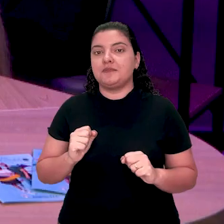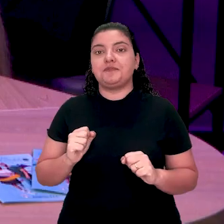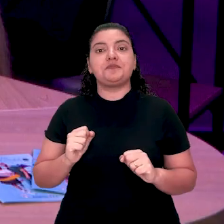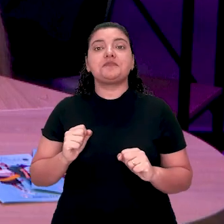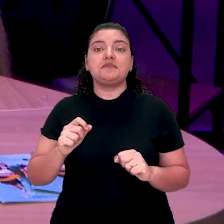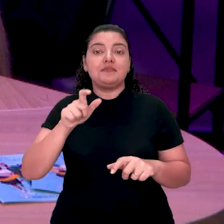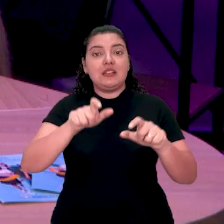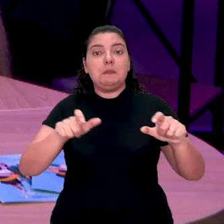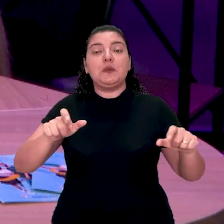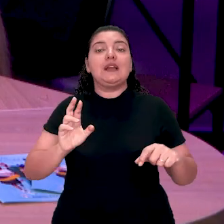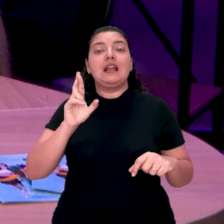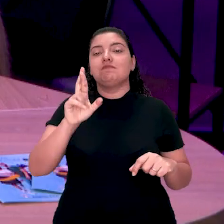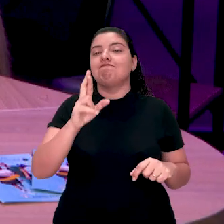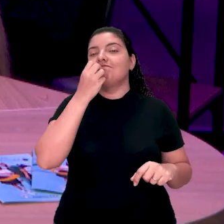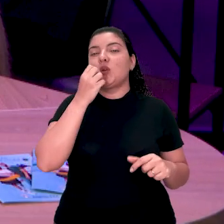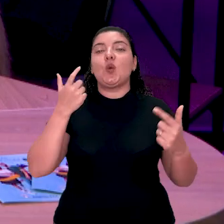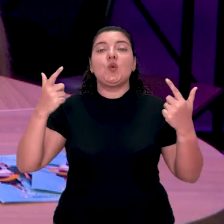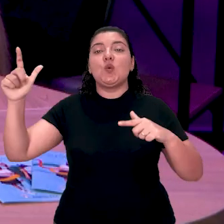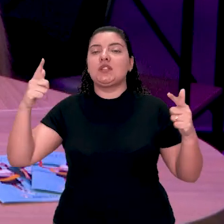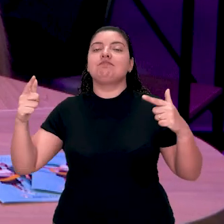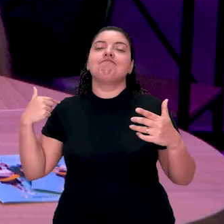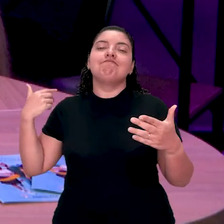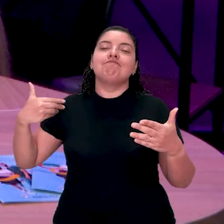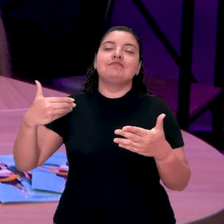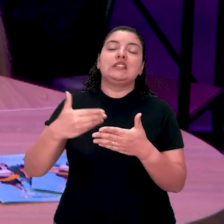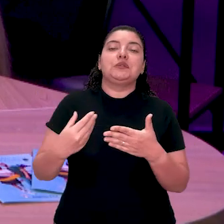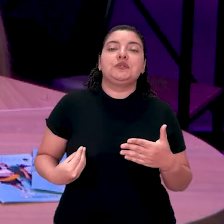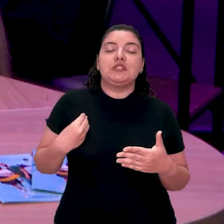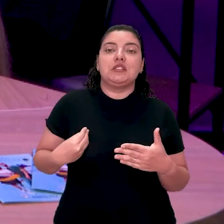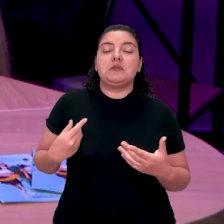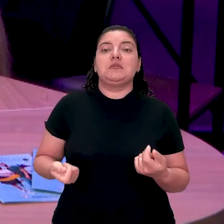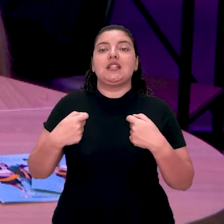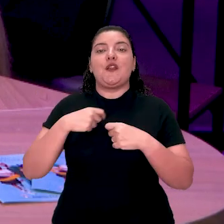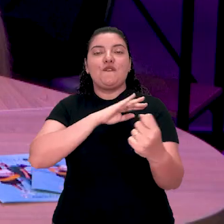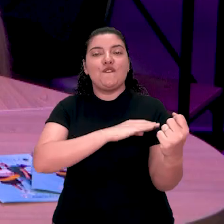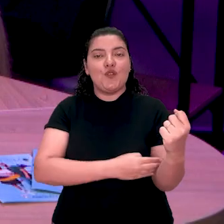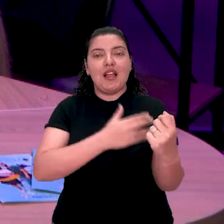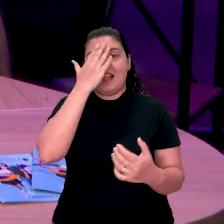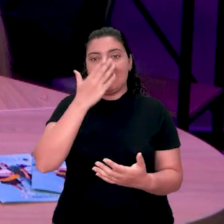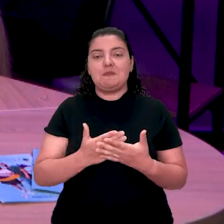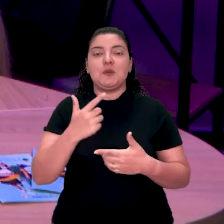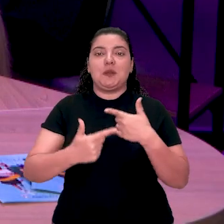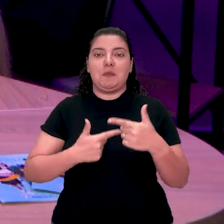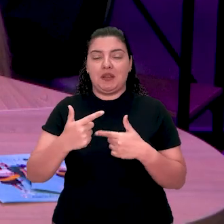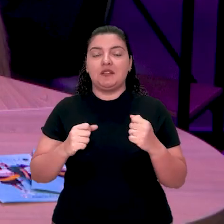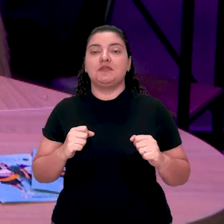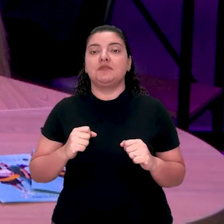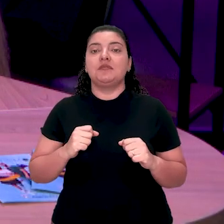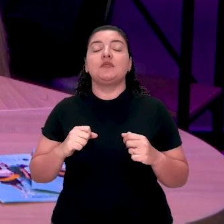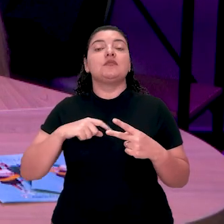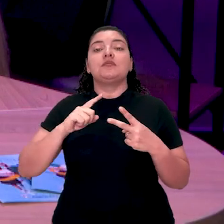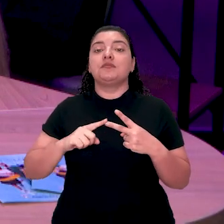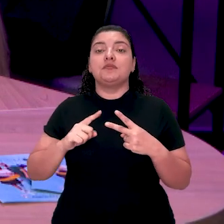E são essas pessoas que representam muitas outras pessoas que passaram pela minha vida e que me deram muita força e que acreditaram no meu trabalho. E quem você